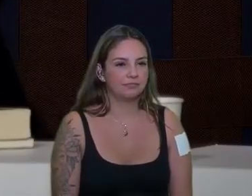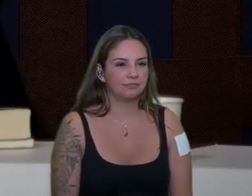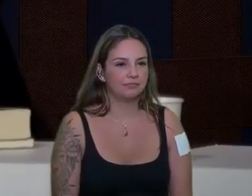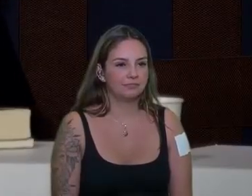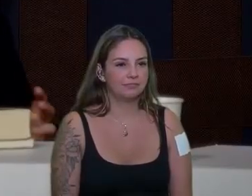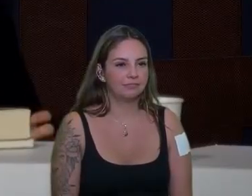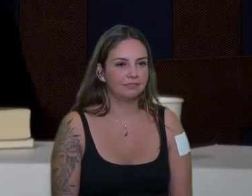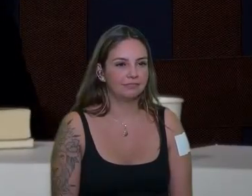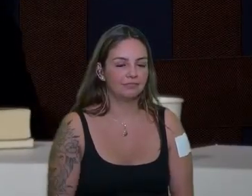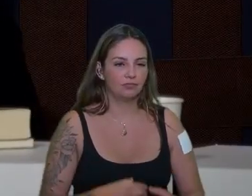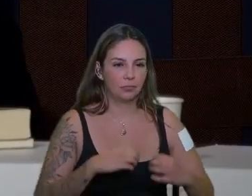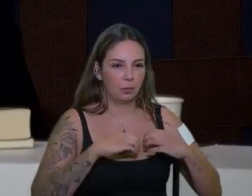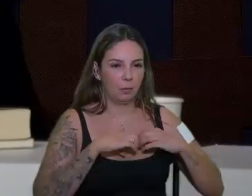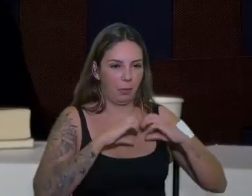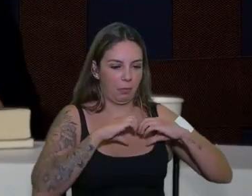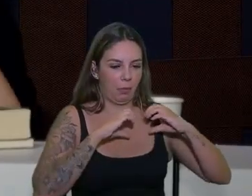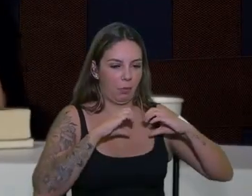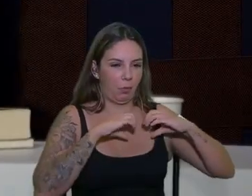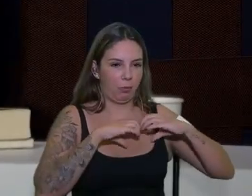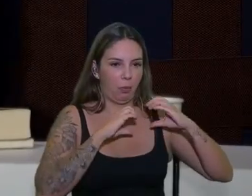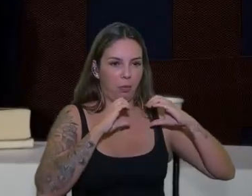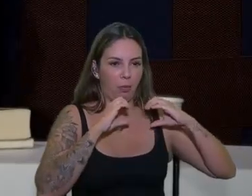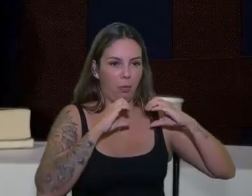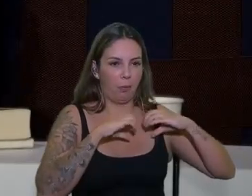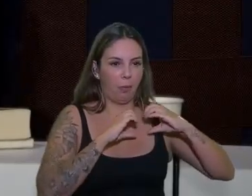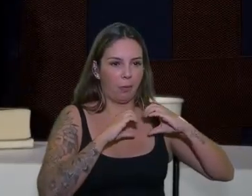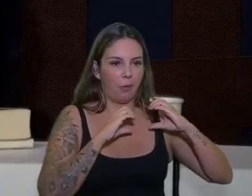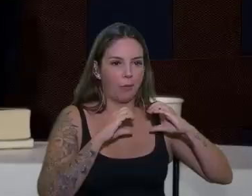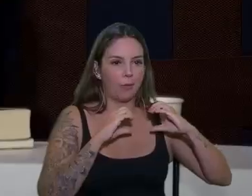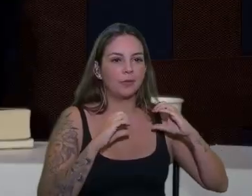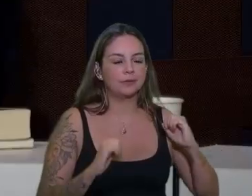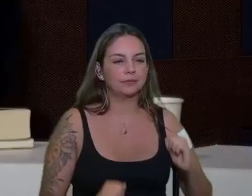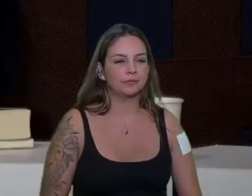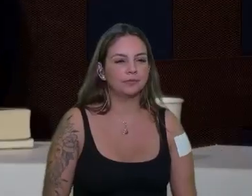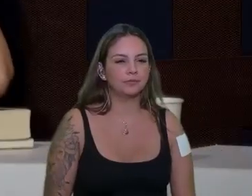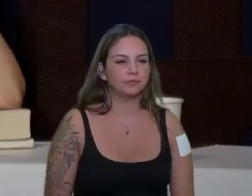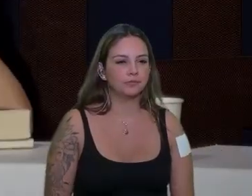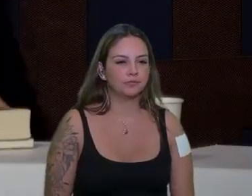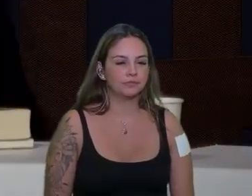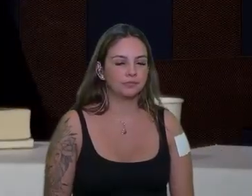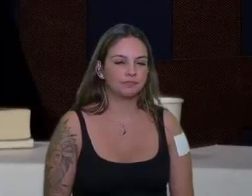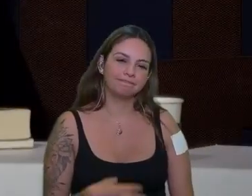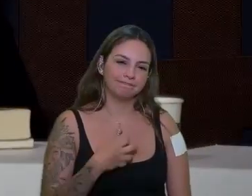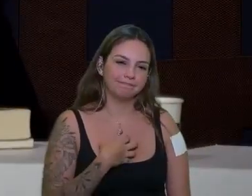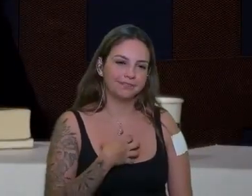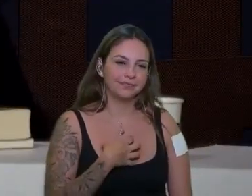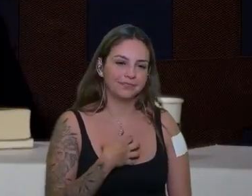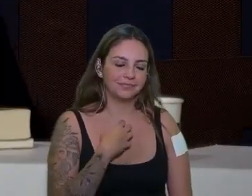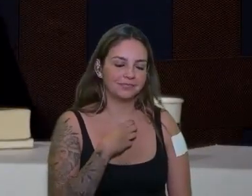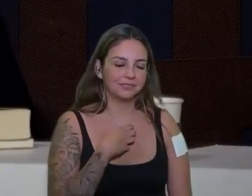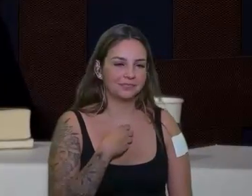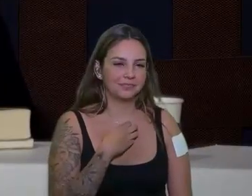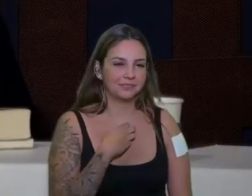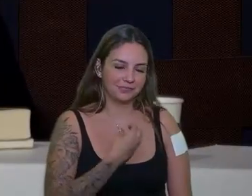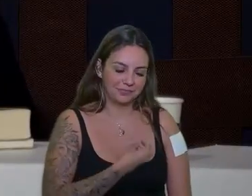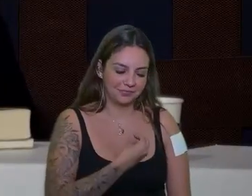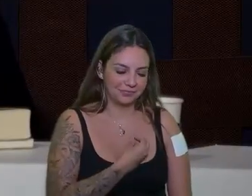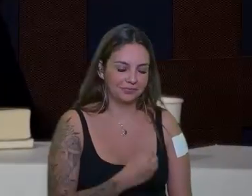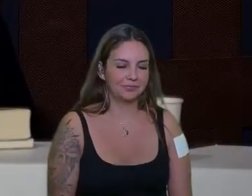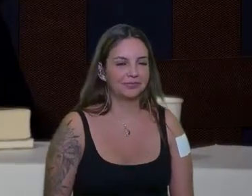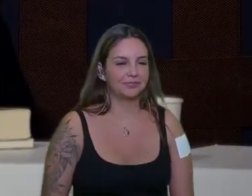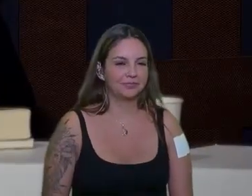ele está batendo e é se permitir sentir, tá